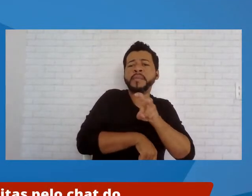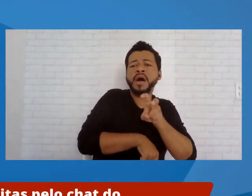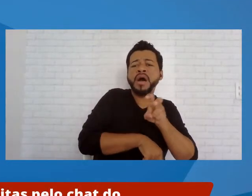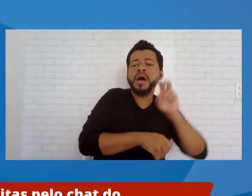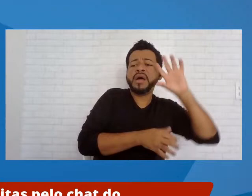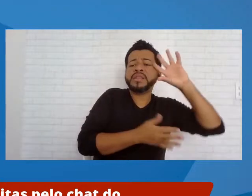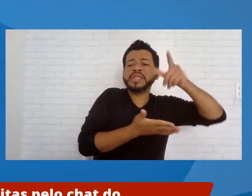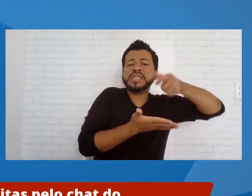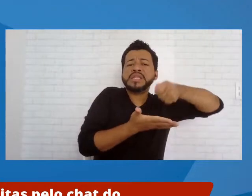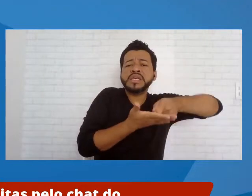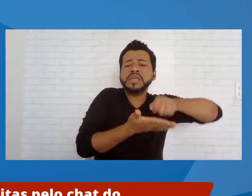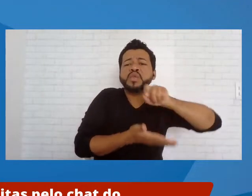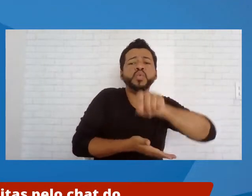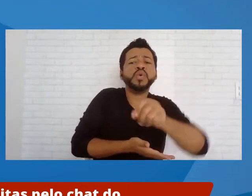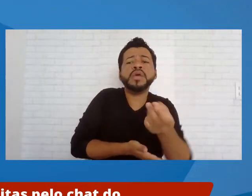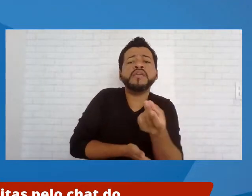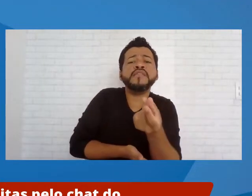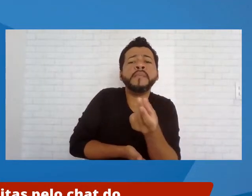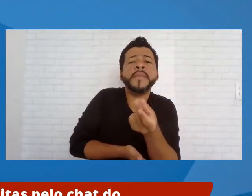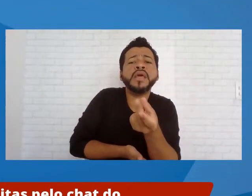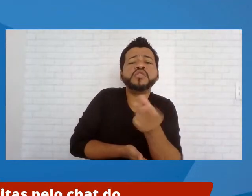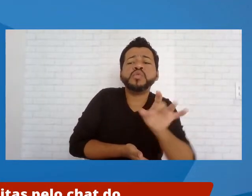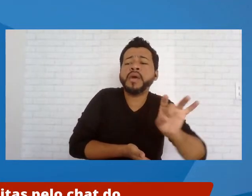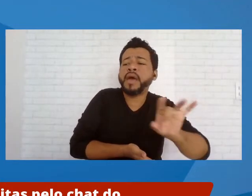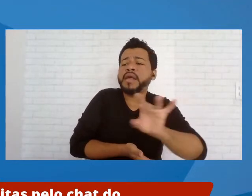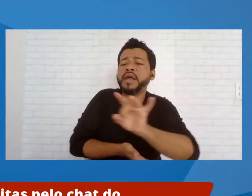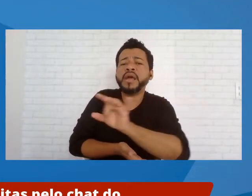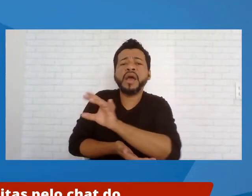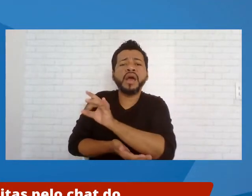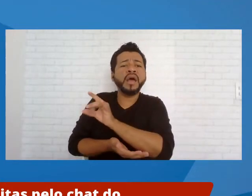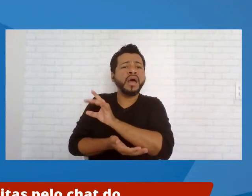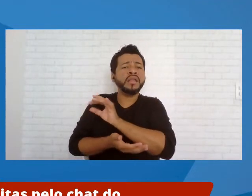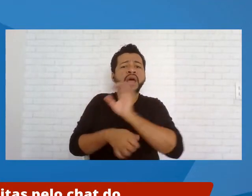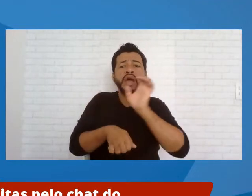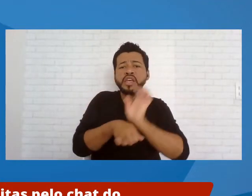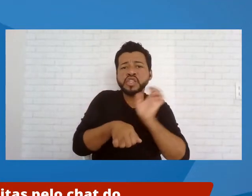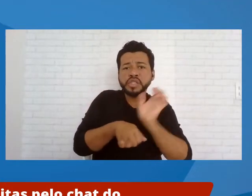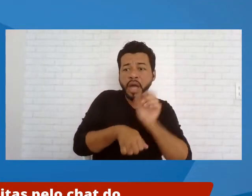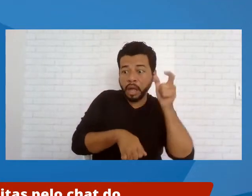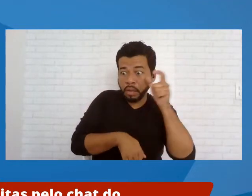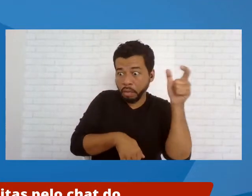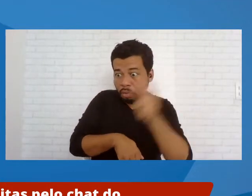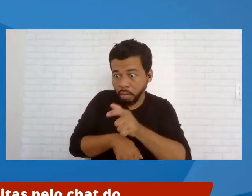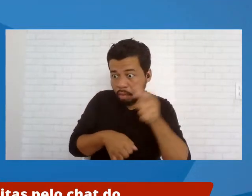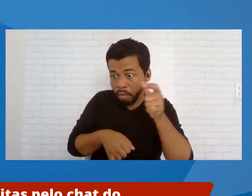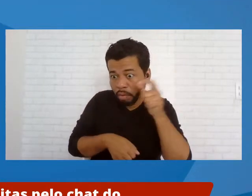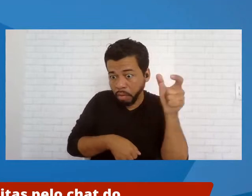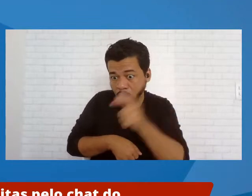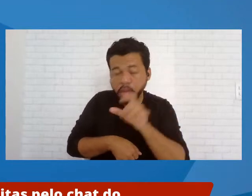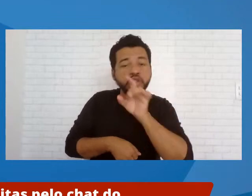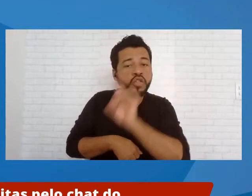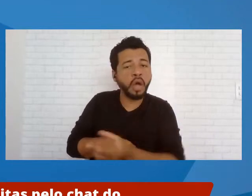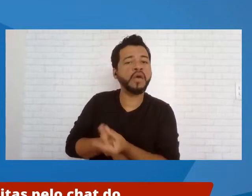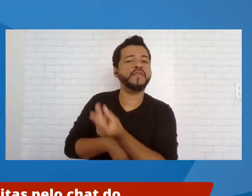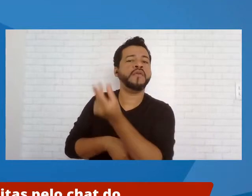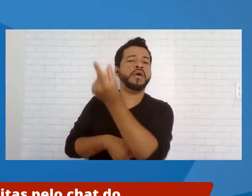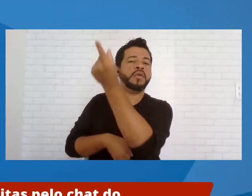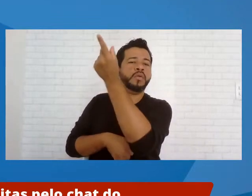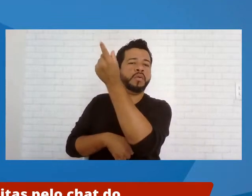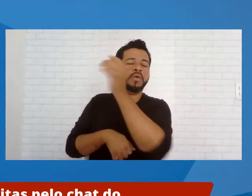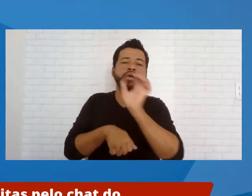trabalho, não é o valor do investimento, não é o valor dos direitos das pessoas, né? Passa a ser aquilo que o